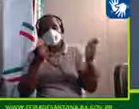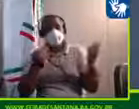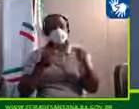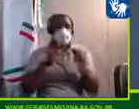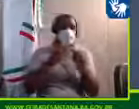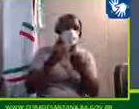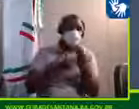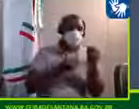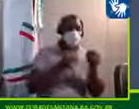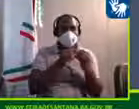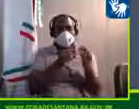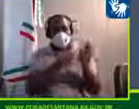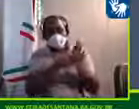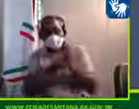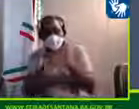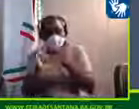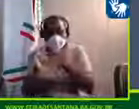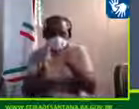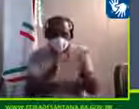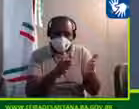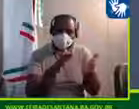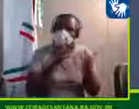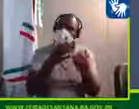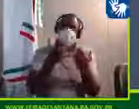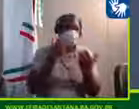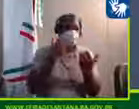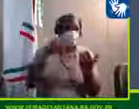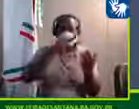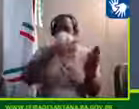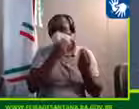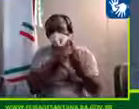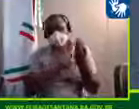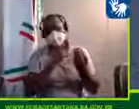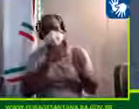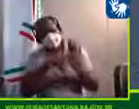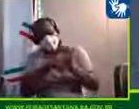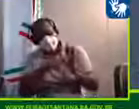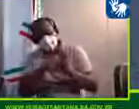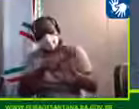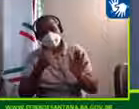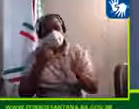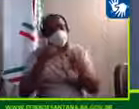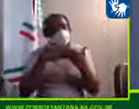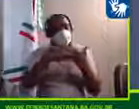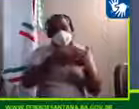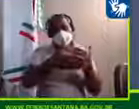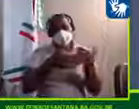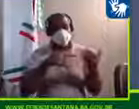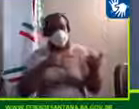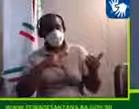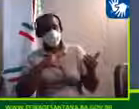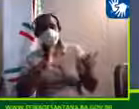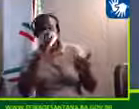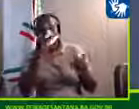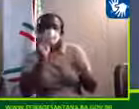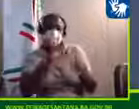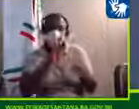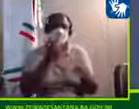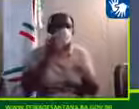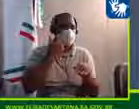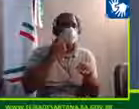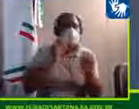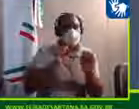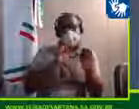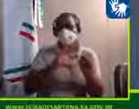período, como você coloca, um período mais específico, nós avaliamos, sim. Espero não ser necessário, mas se for necessário, nós